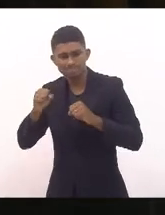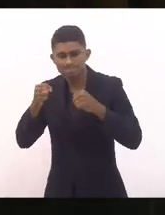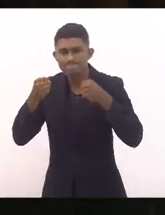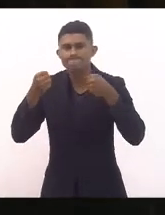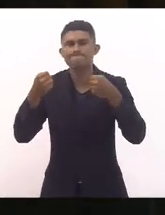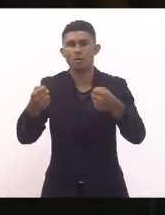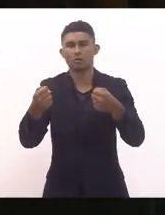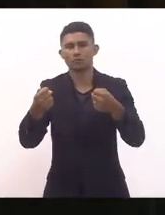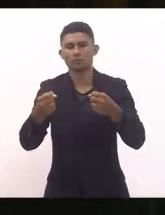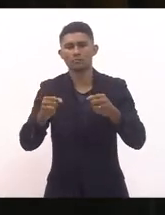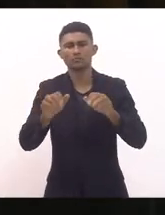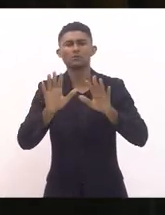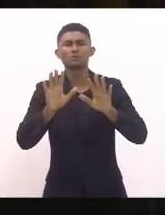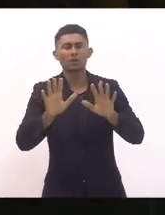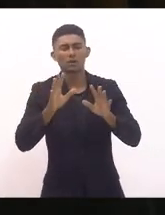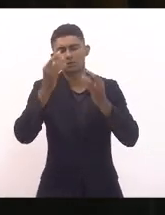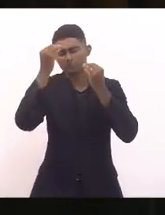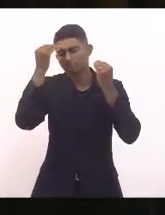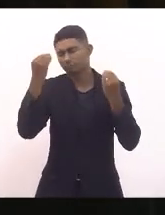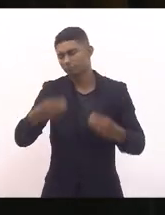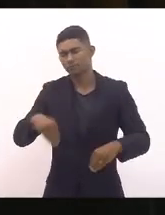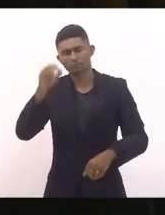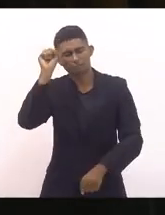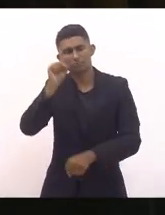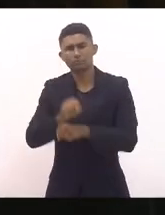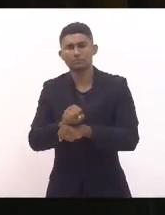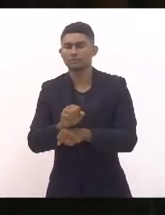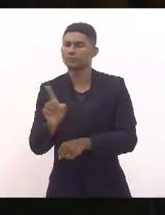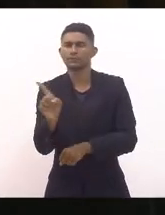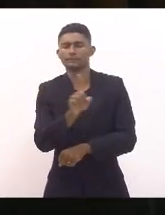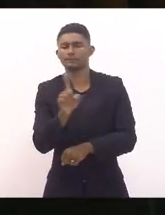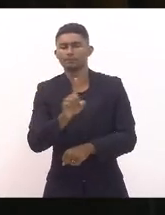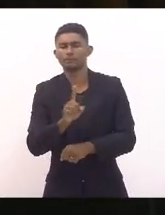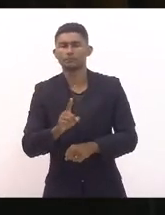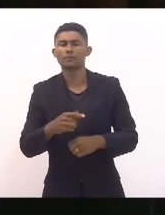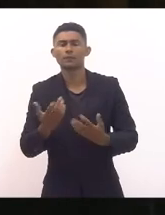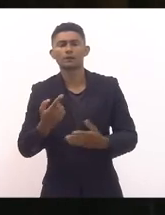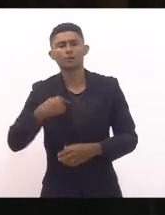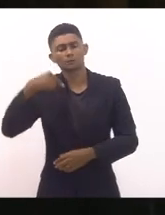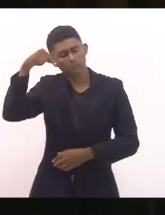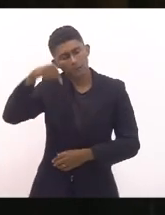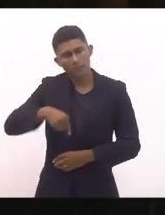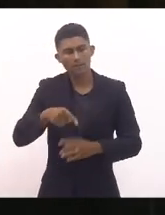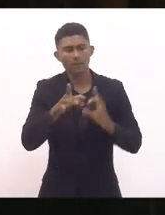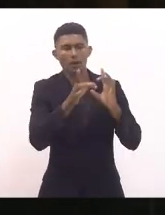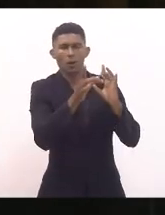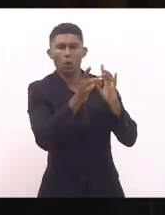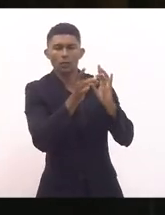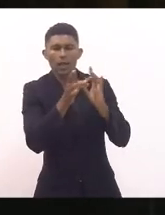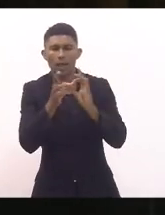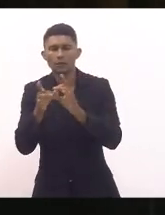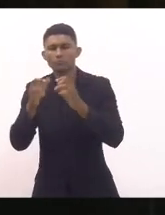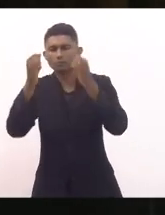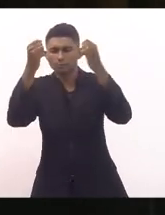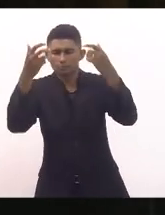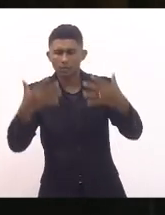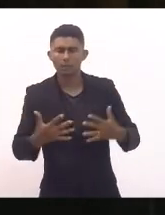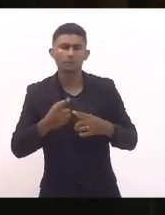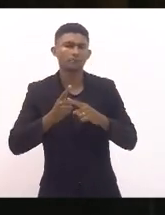aí. Por que que eu estou aqui, deputado Rodrigo Amorim, trazendo esse contexto todo? Porque